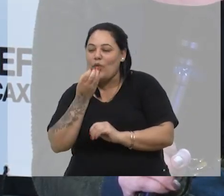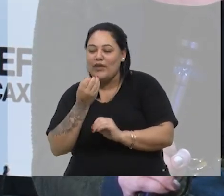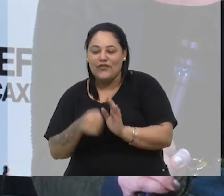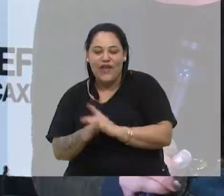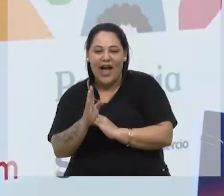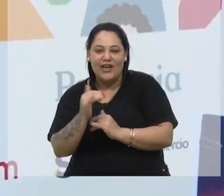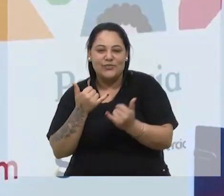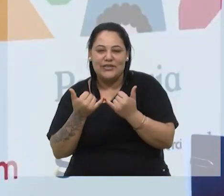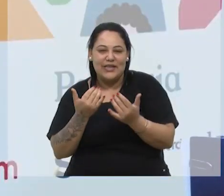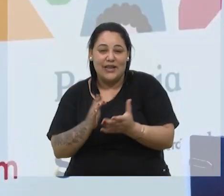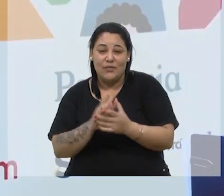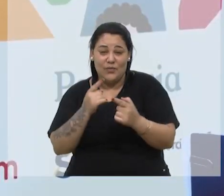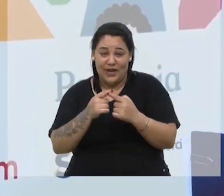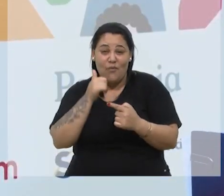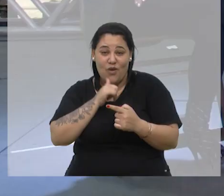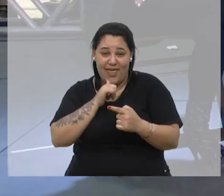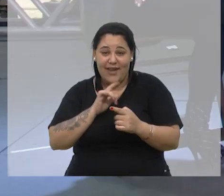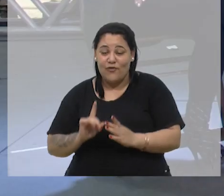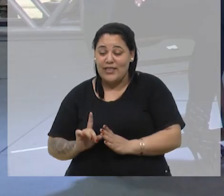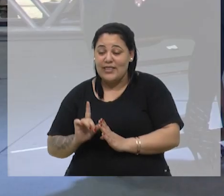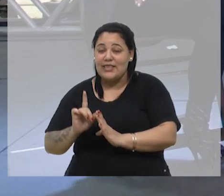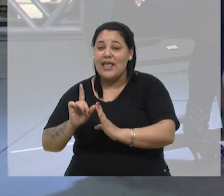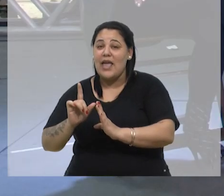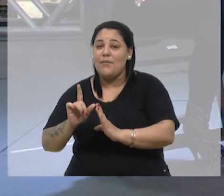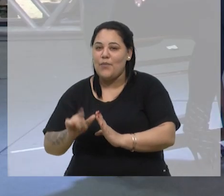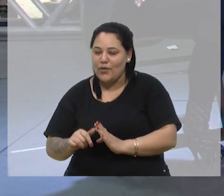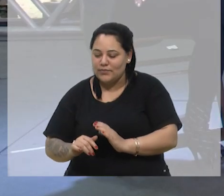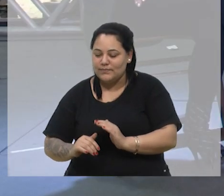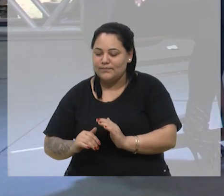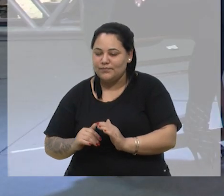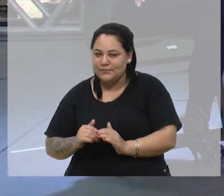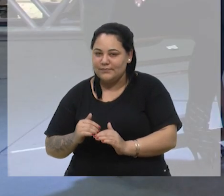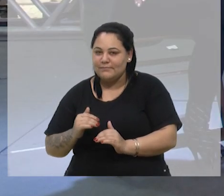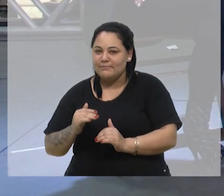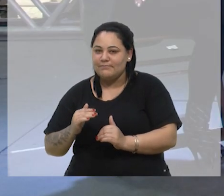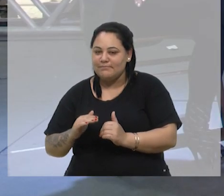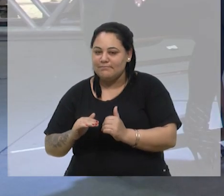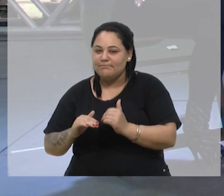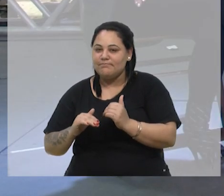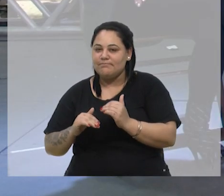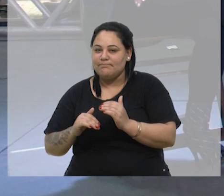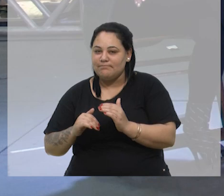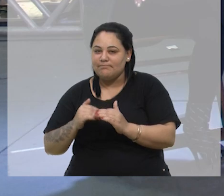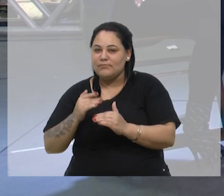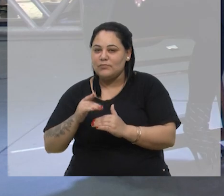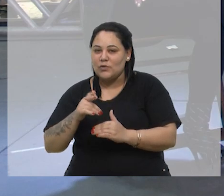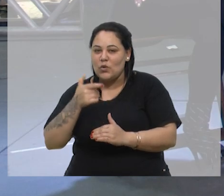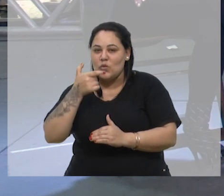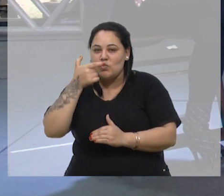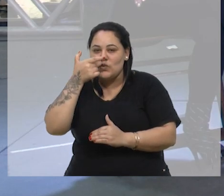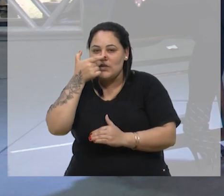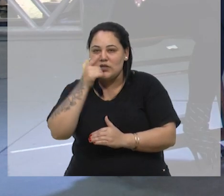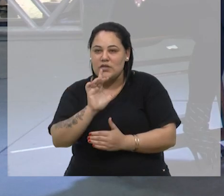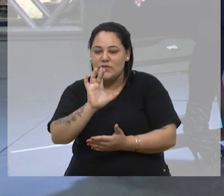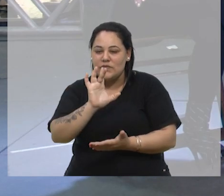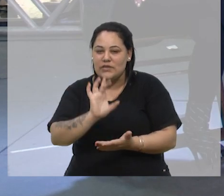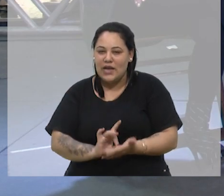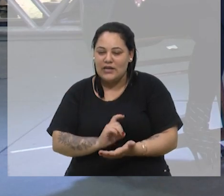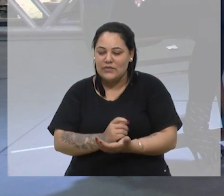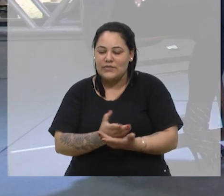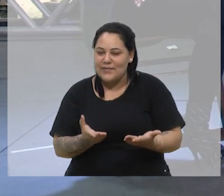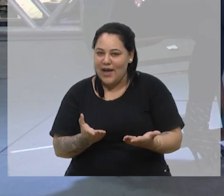para a praia. E aí ele vê um cadáver vindo, né, até a areia ali, né?